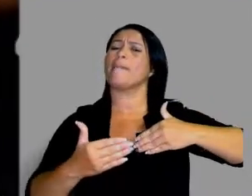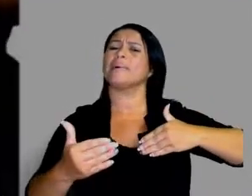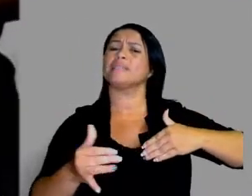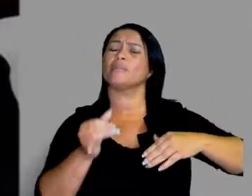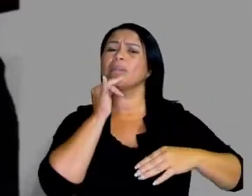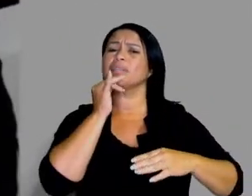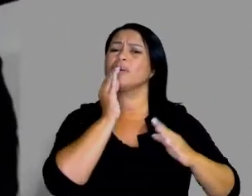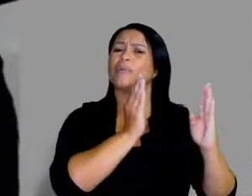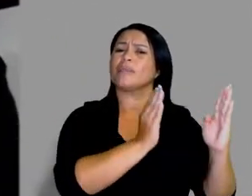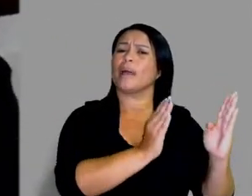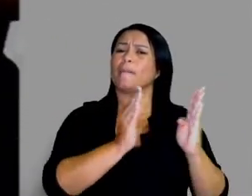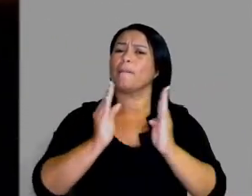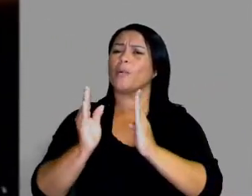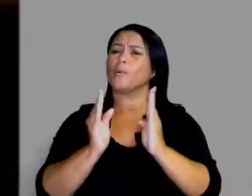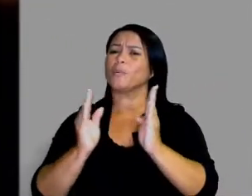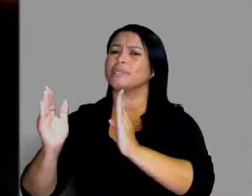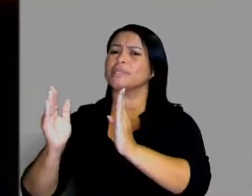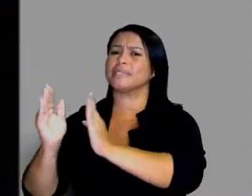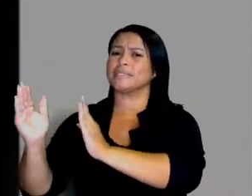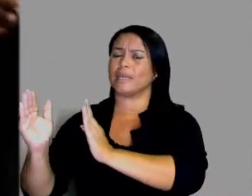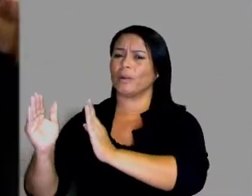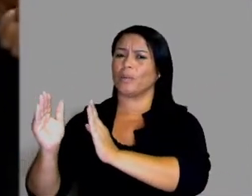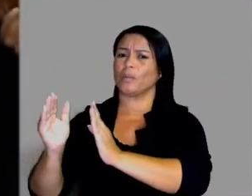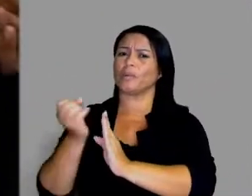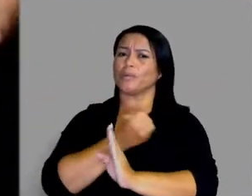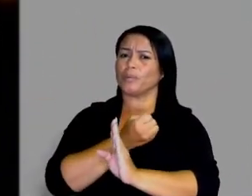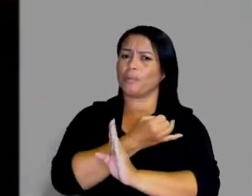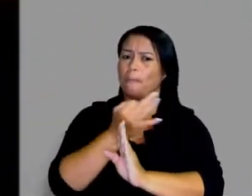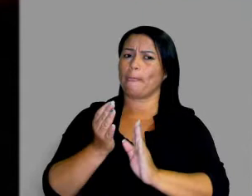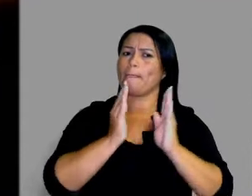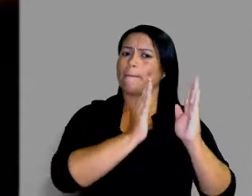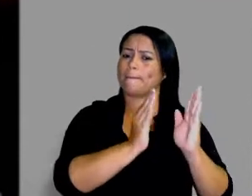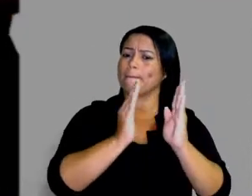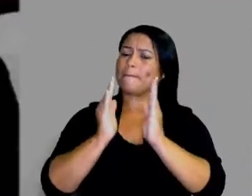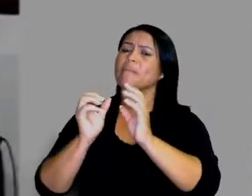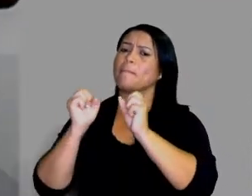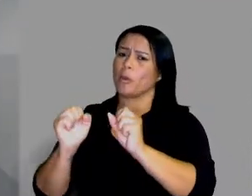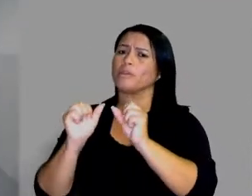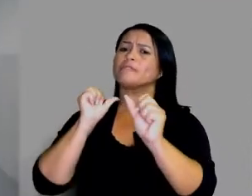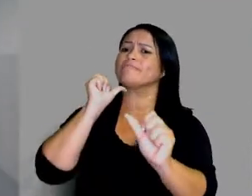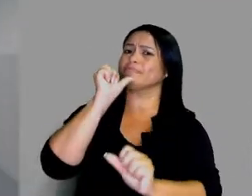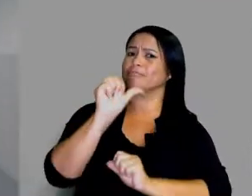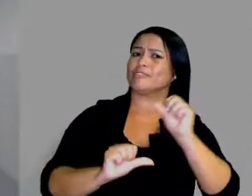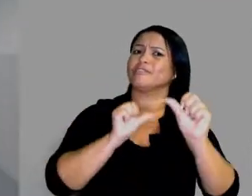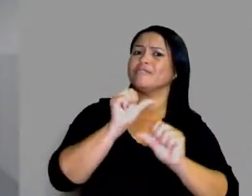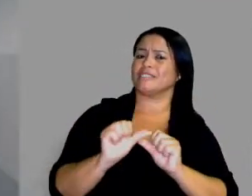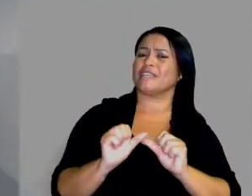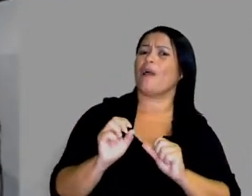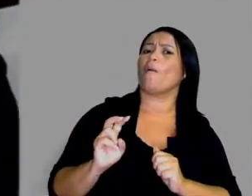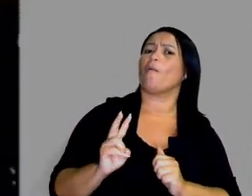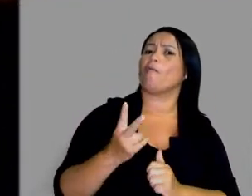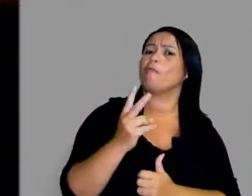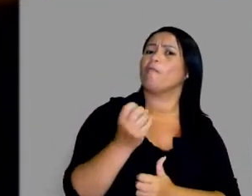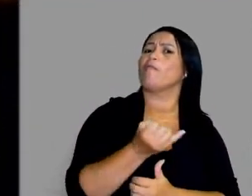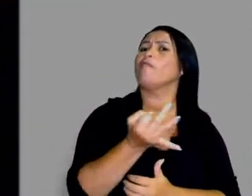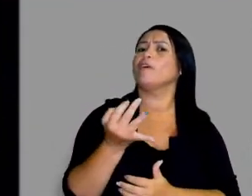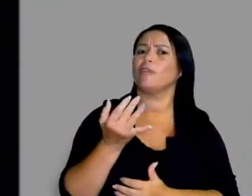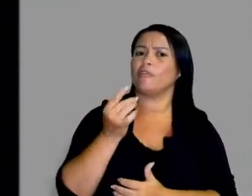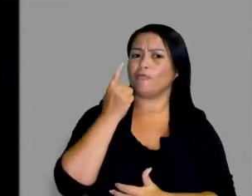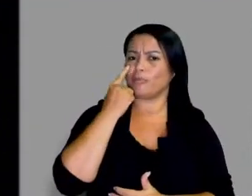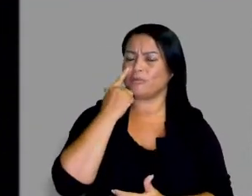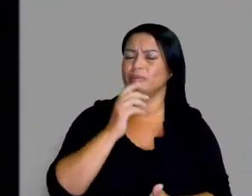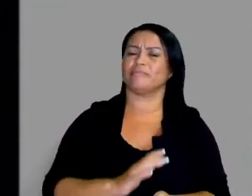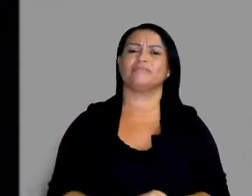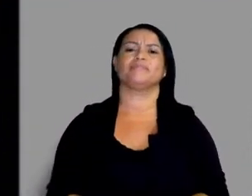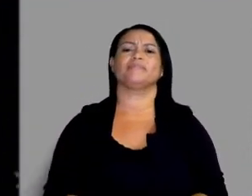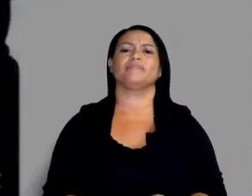partir da posição que o algarismo esteja, ele pode modificar o valor desse número.